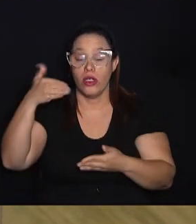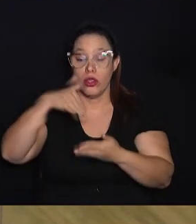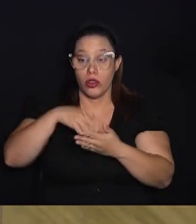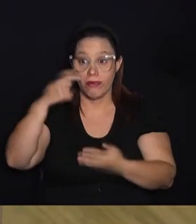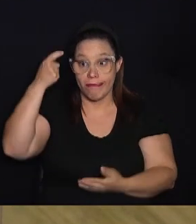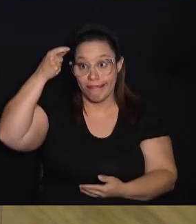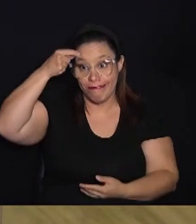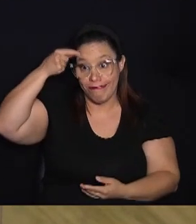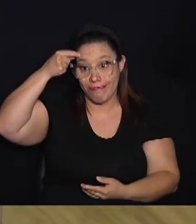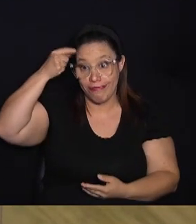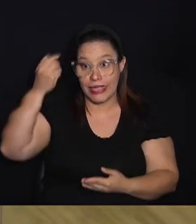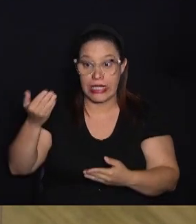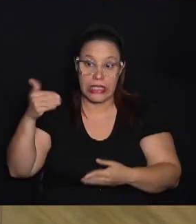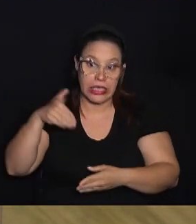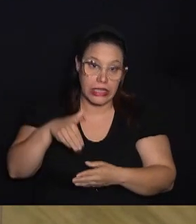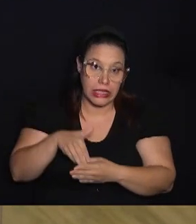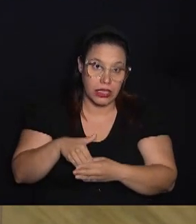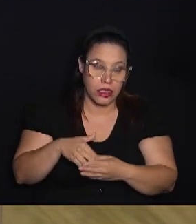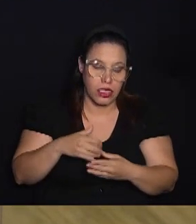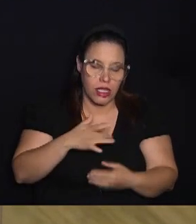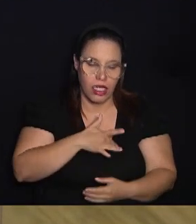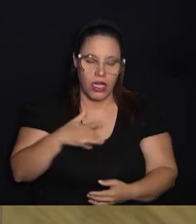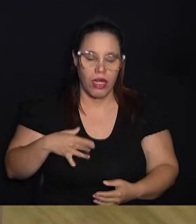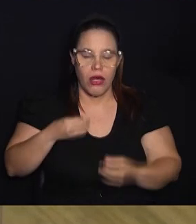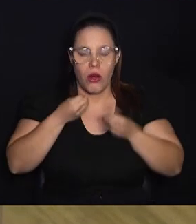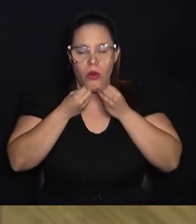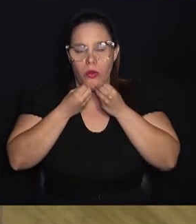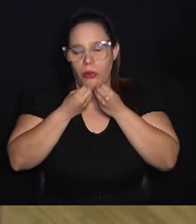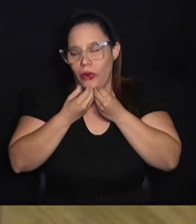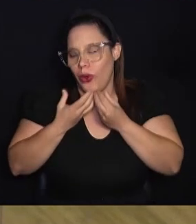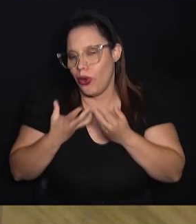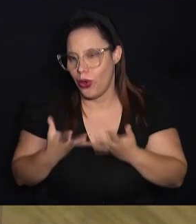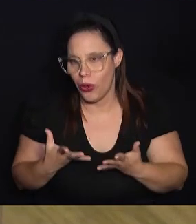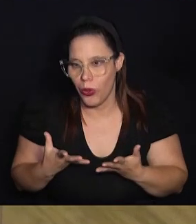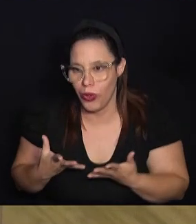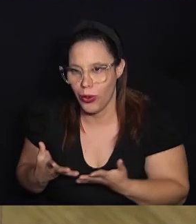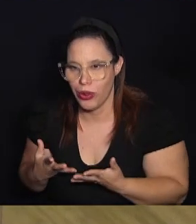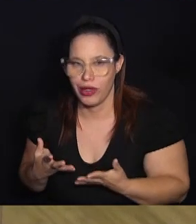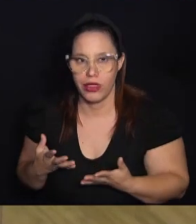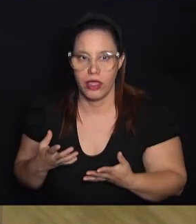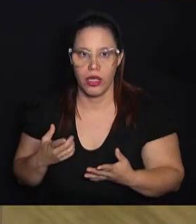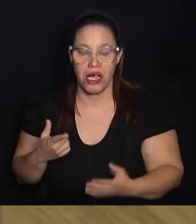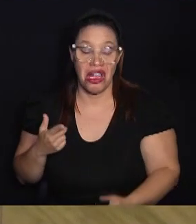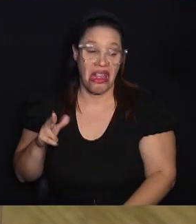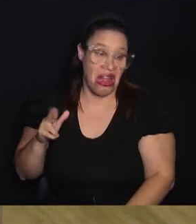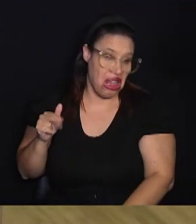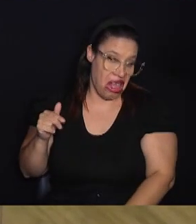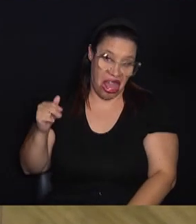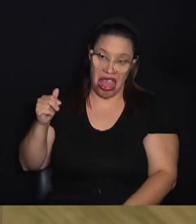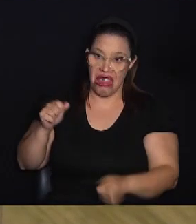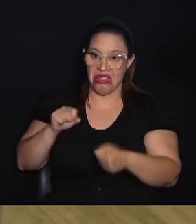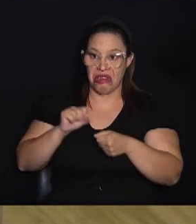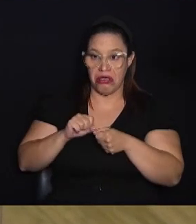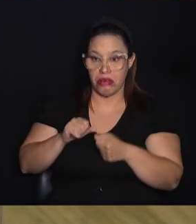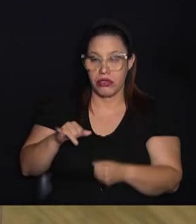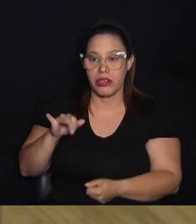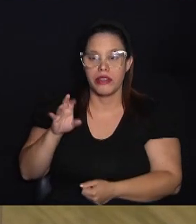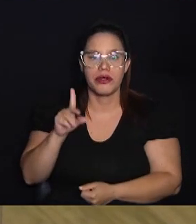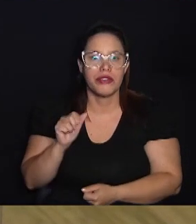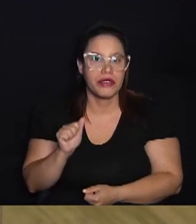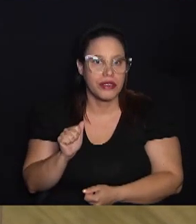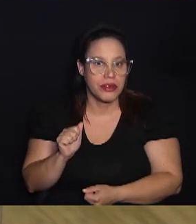trazer aquela aquela coisa aquele bem-estar sabe aquela coisa boa Então porque que eu nunca fiz yoga eu quero saber já quero